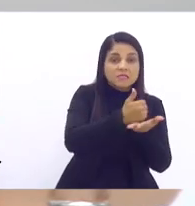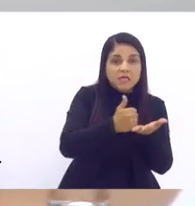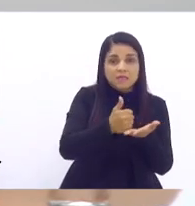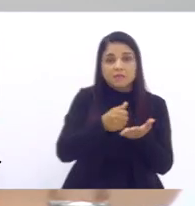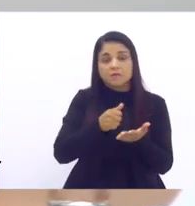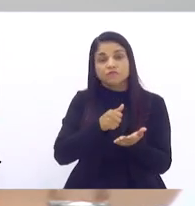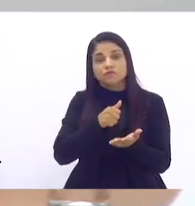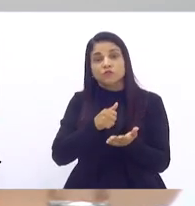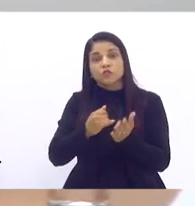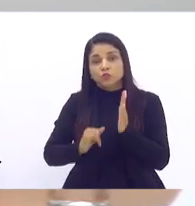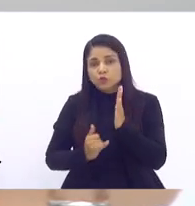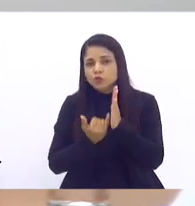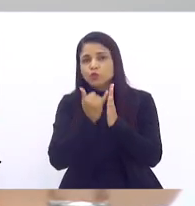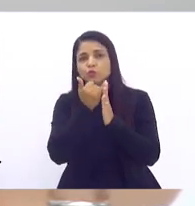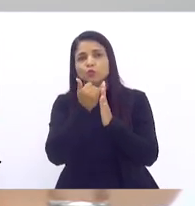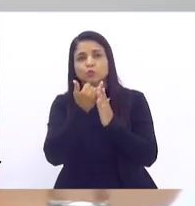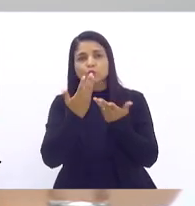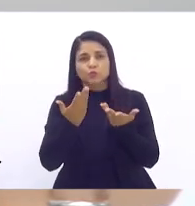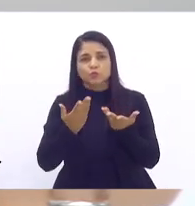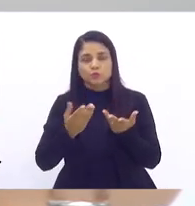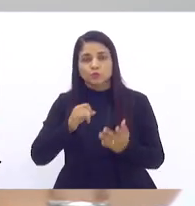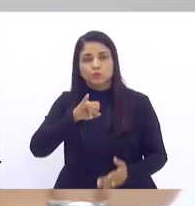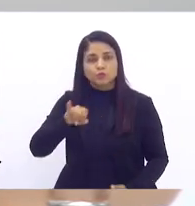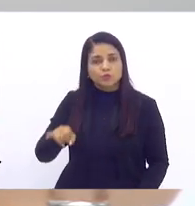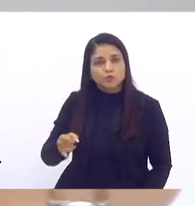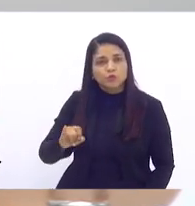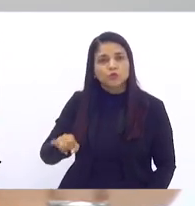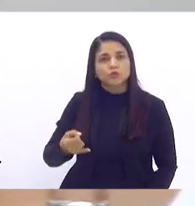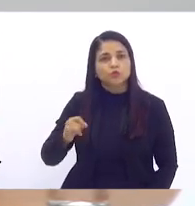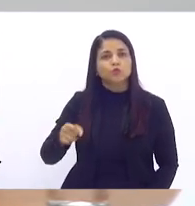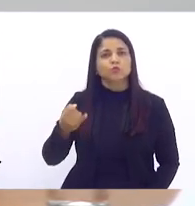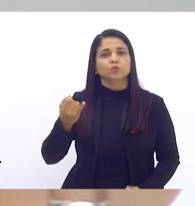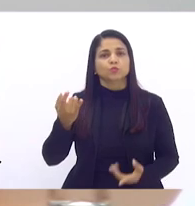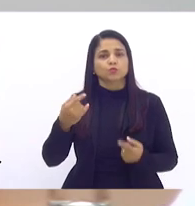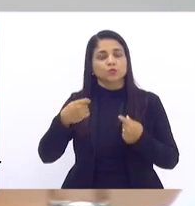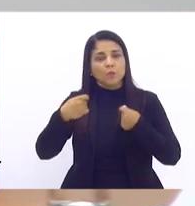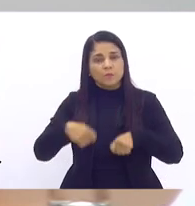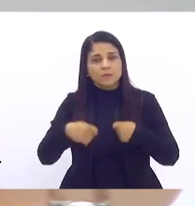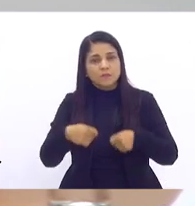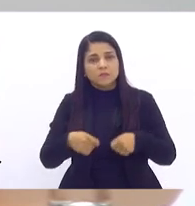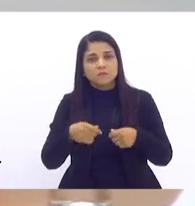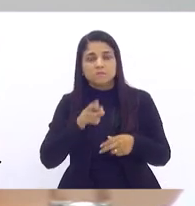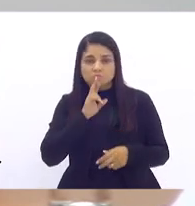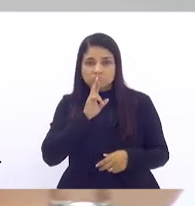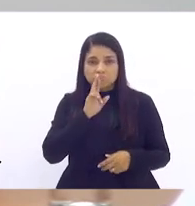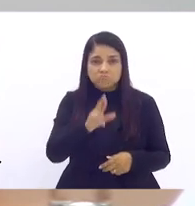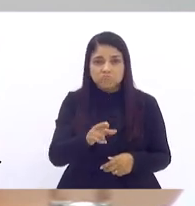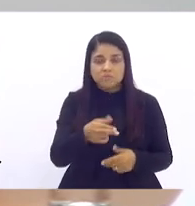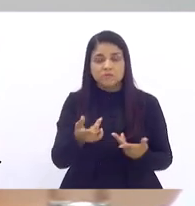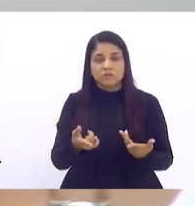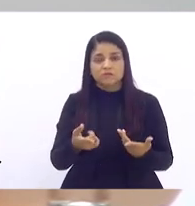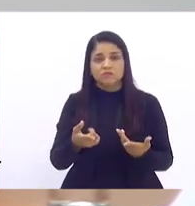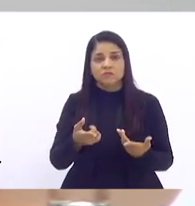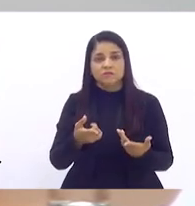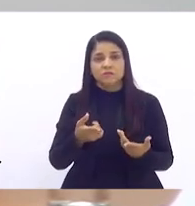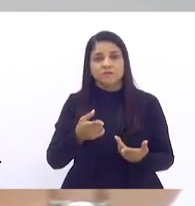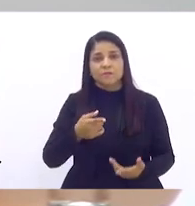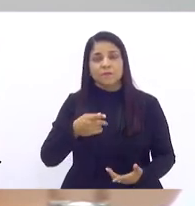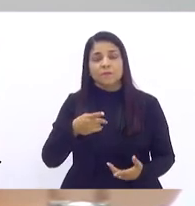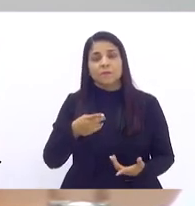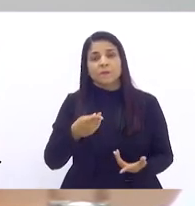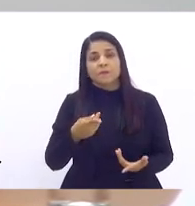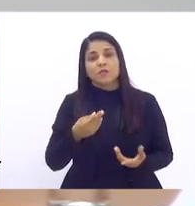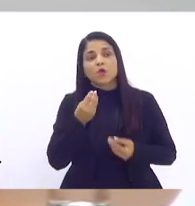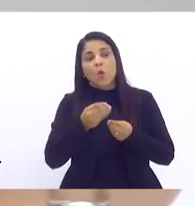as pessoas não entendem o que está sendo dito uma proposta de resultado primário zero o ano que vem como